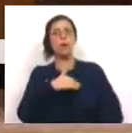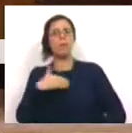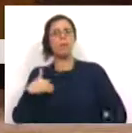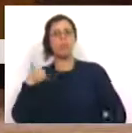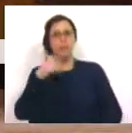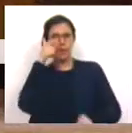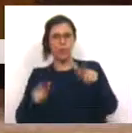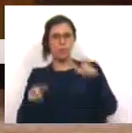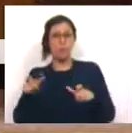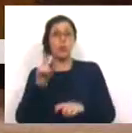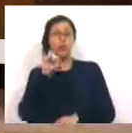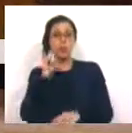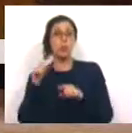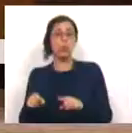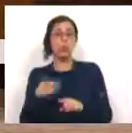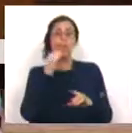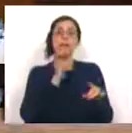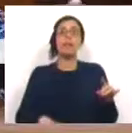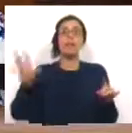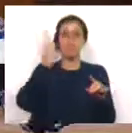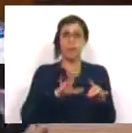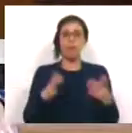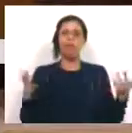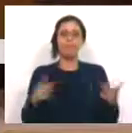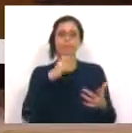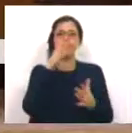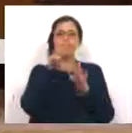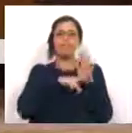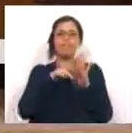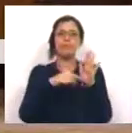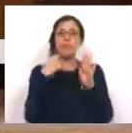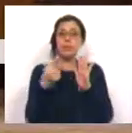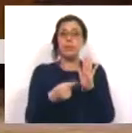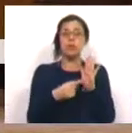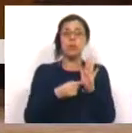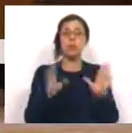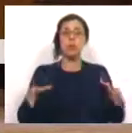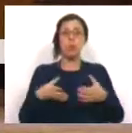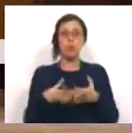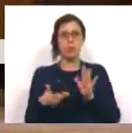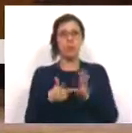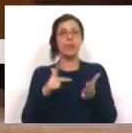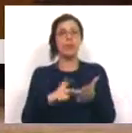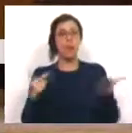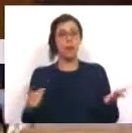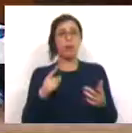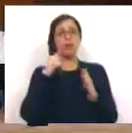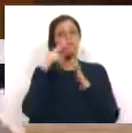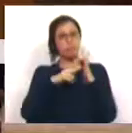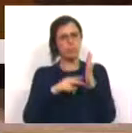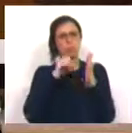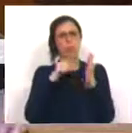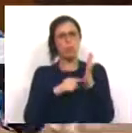das populações e da sua segurança e do território, e como refere o relatório da Comissão Técnica, cuja leitura